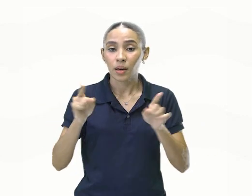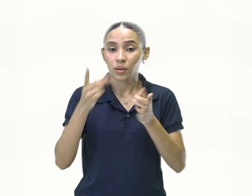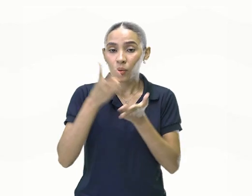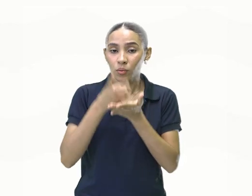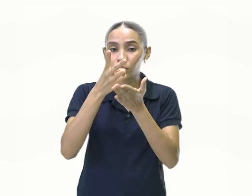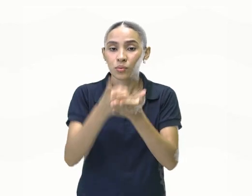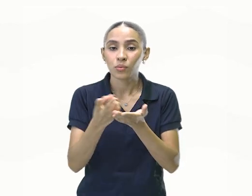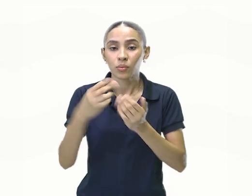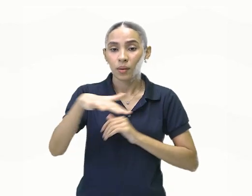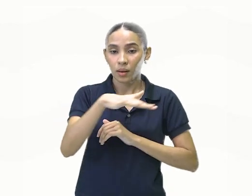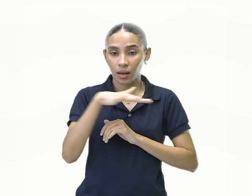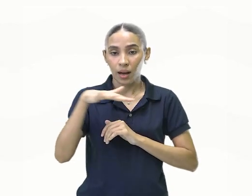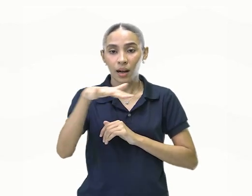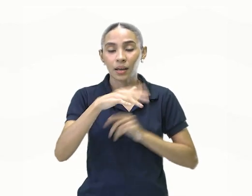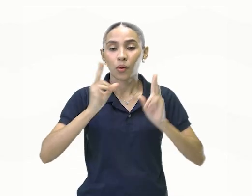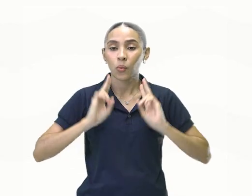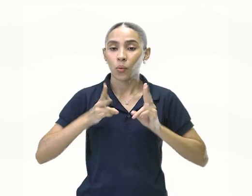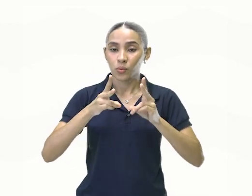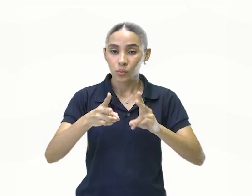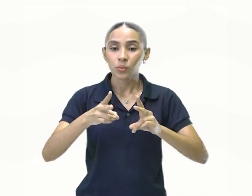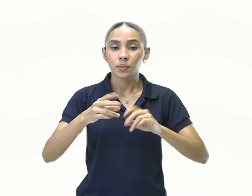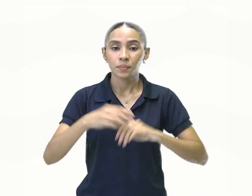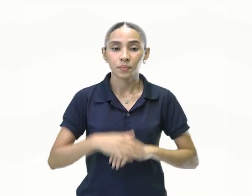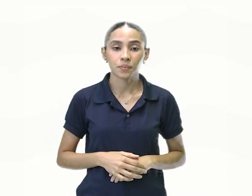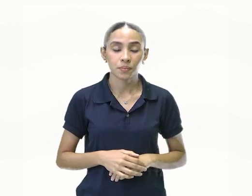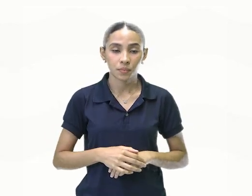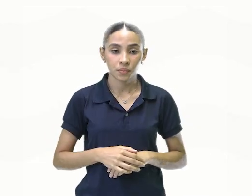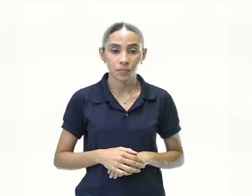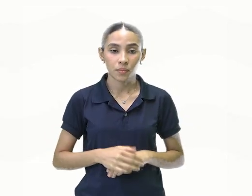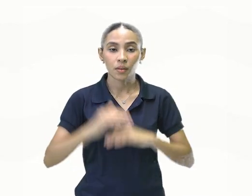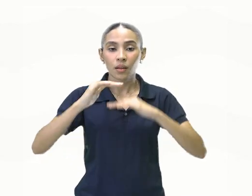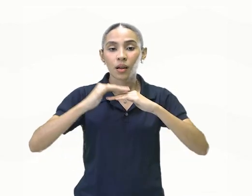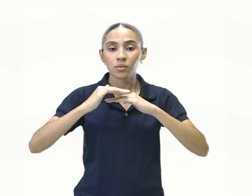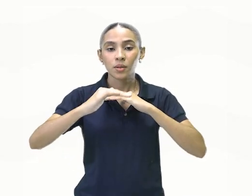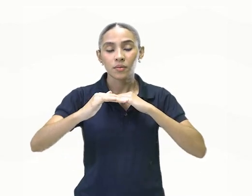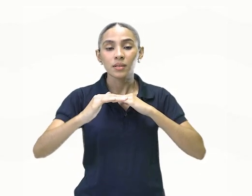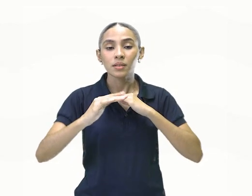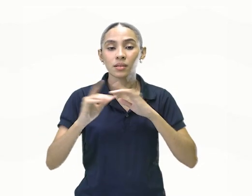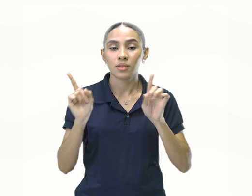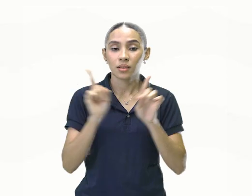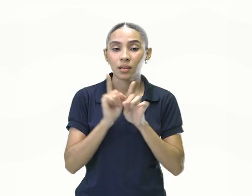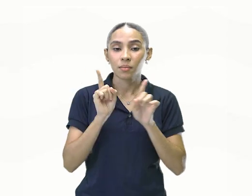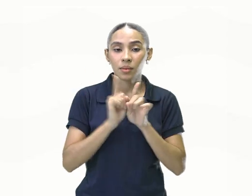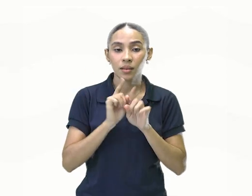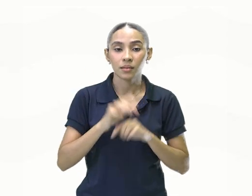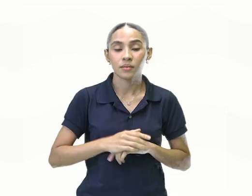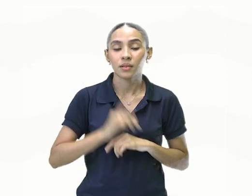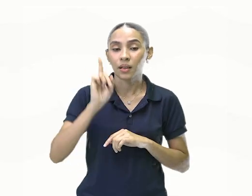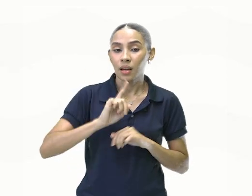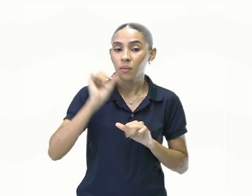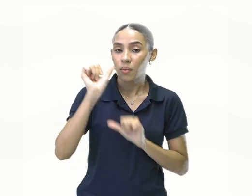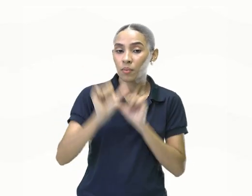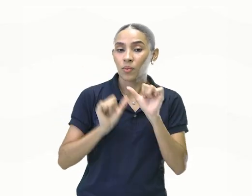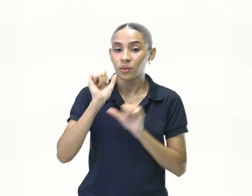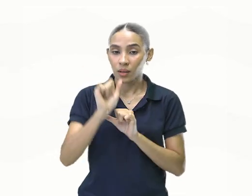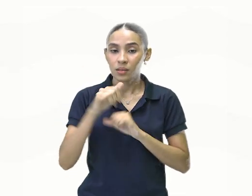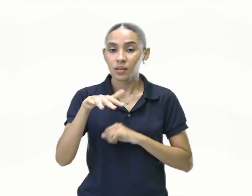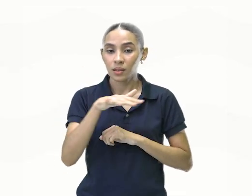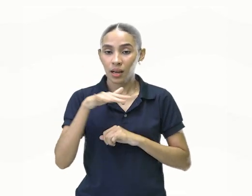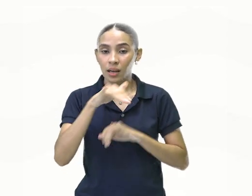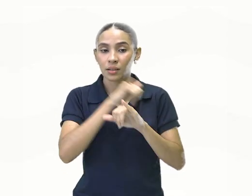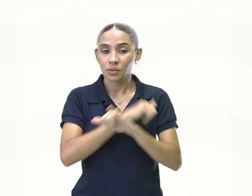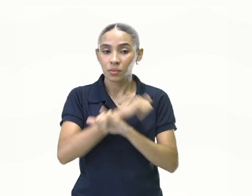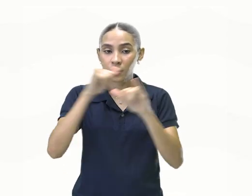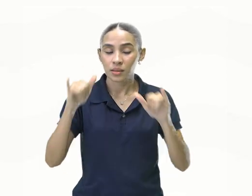mas continua no mesmo meio de propagação. A superfície é uma mudança